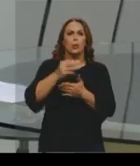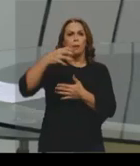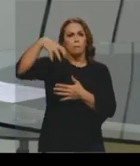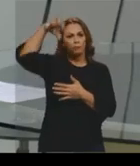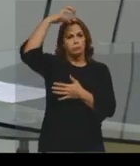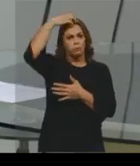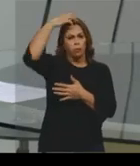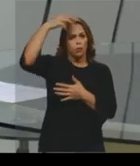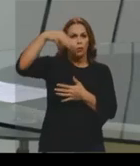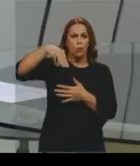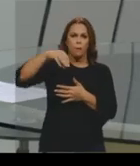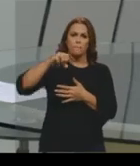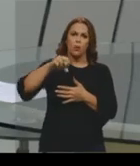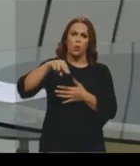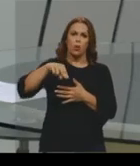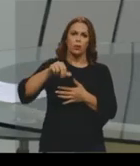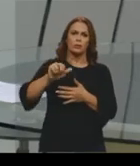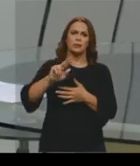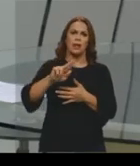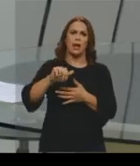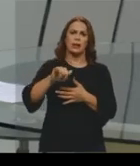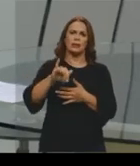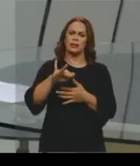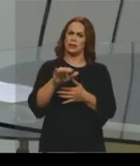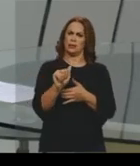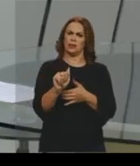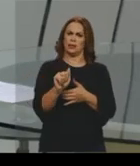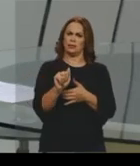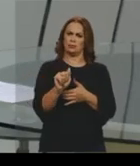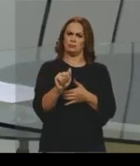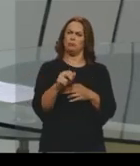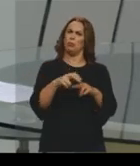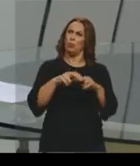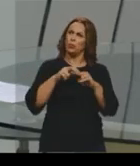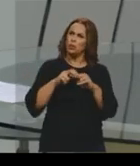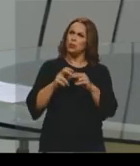aspectos práticos, a questão da